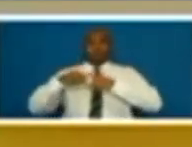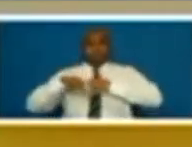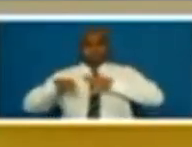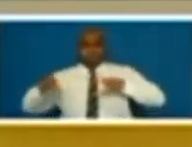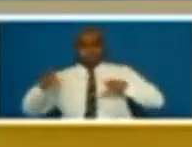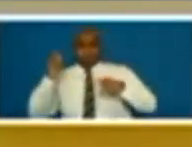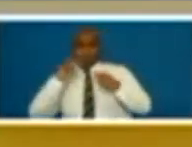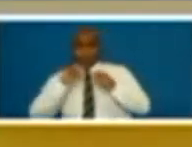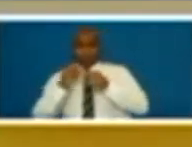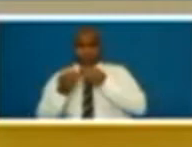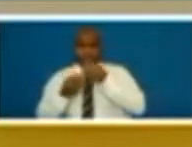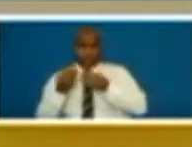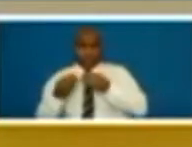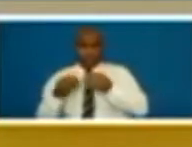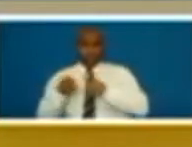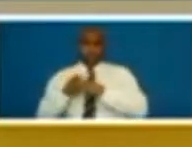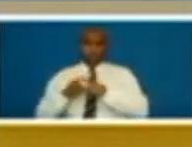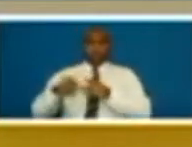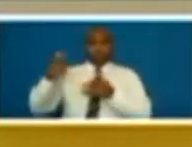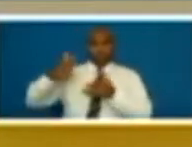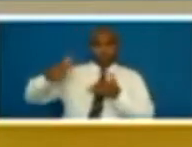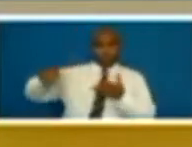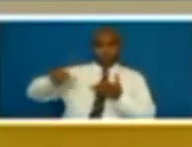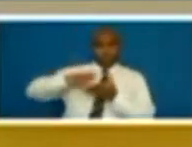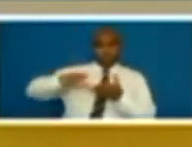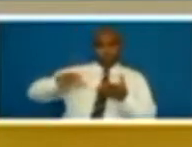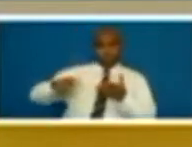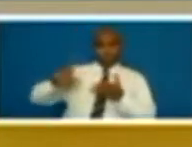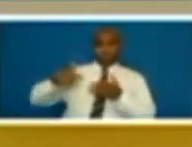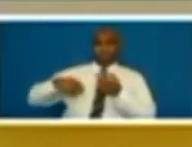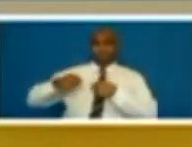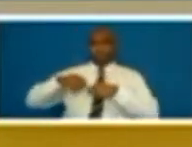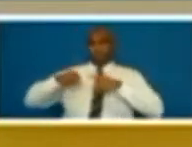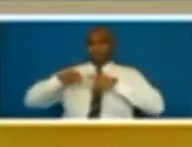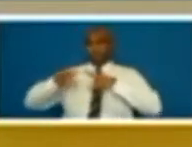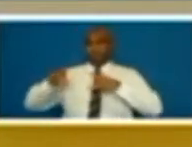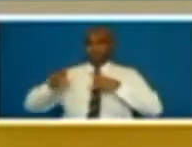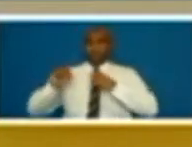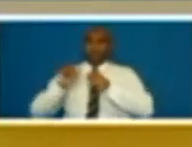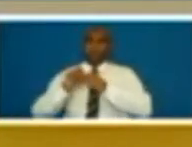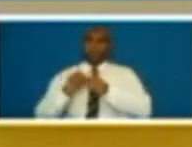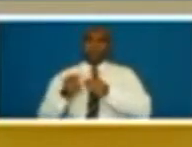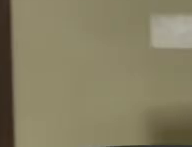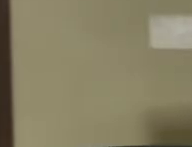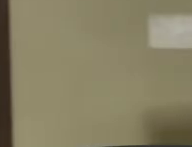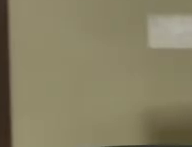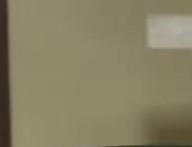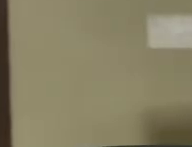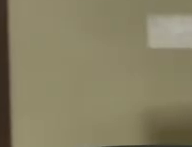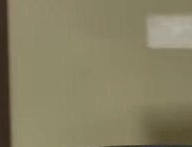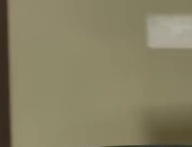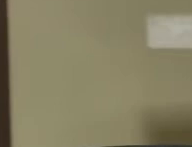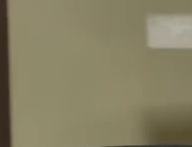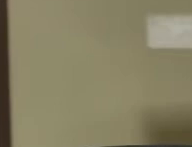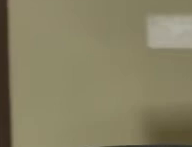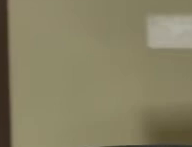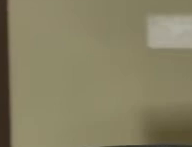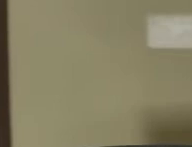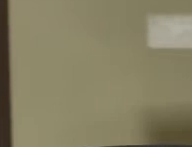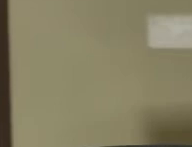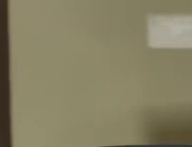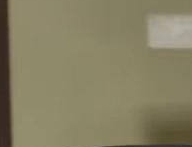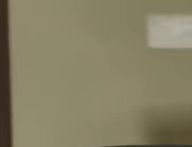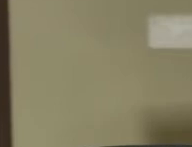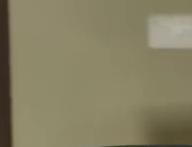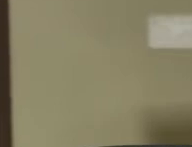preso firmada por a ação do folclore Espírito Santo Antônio do Leverger a tomada de contas